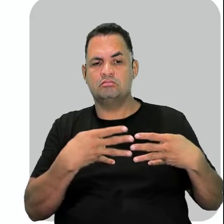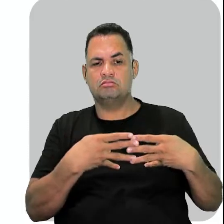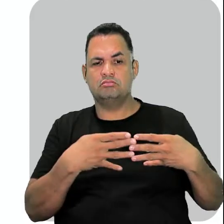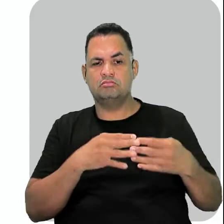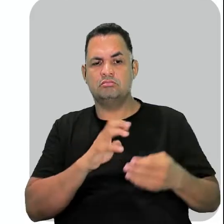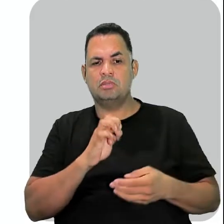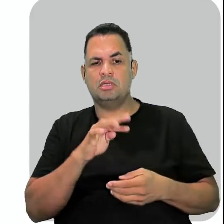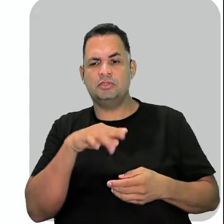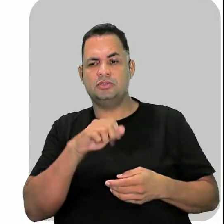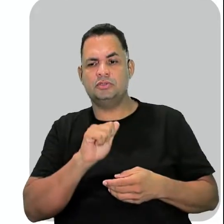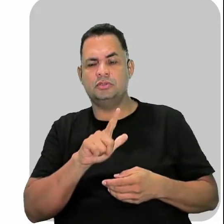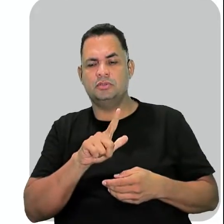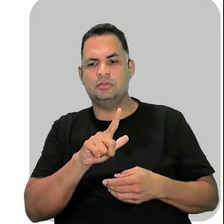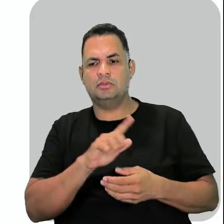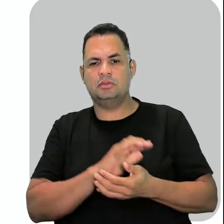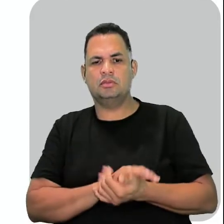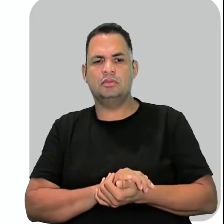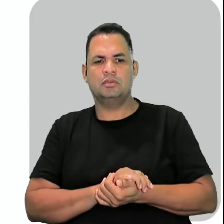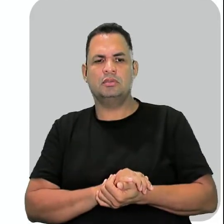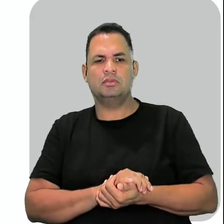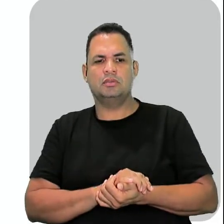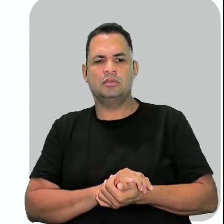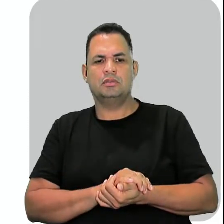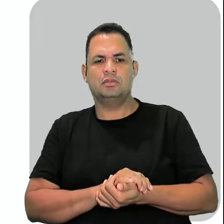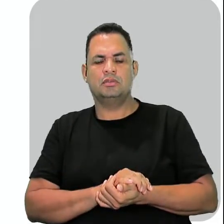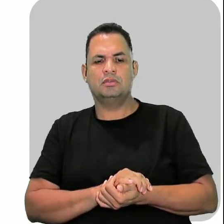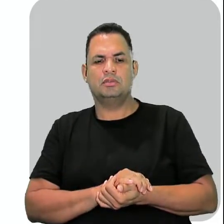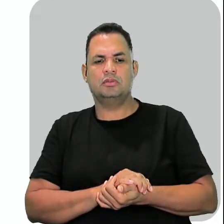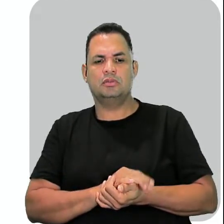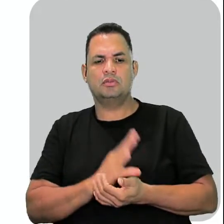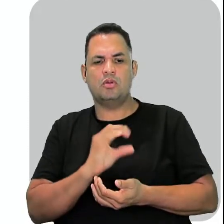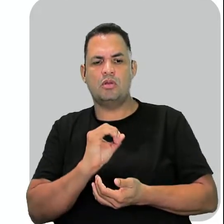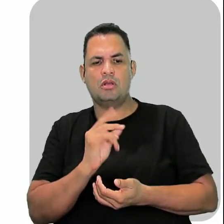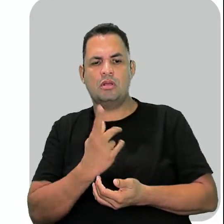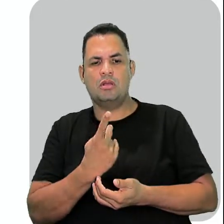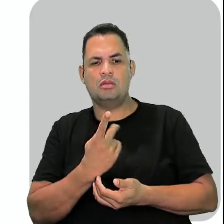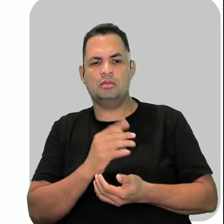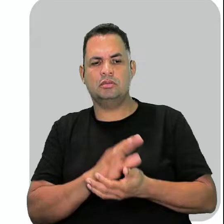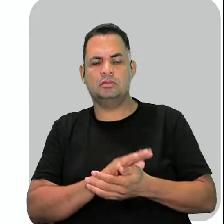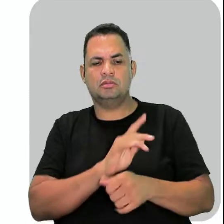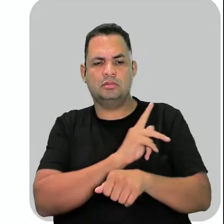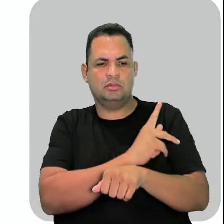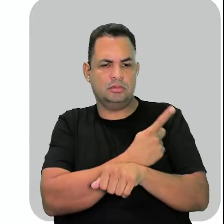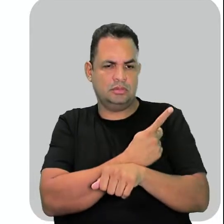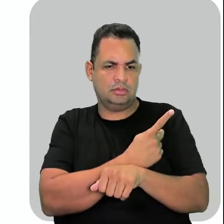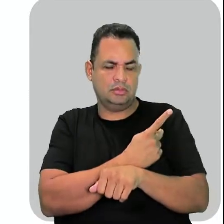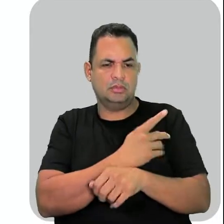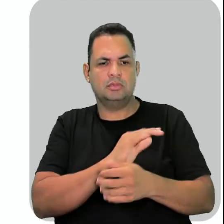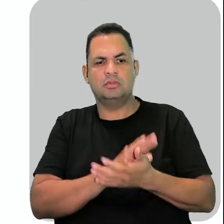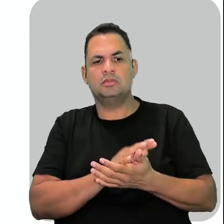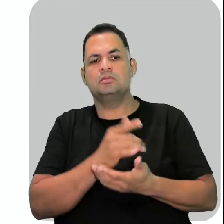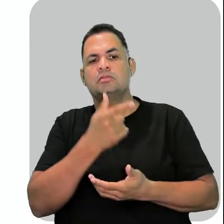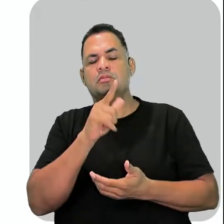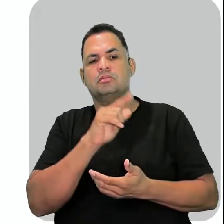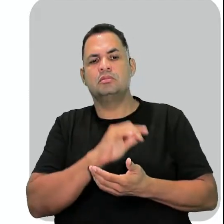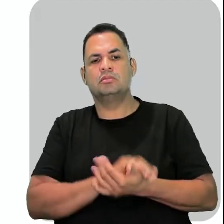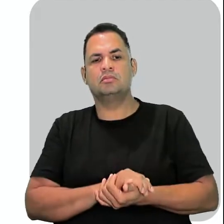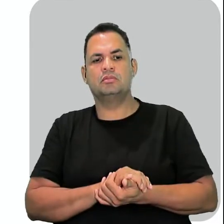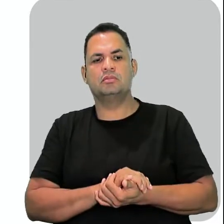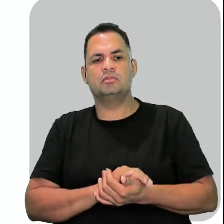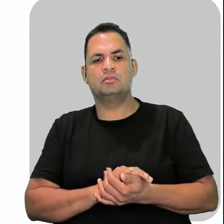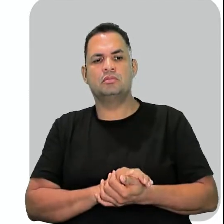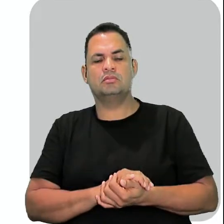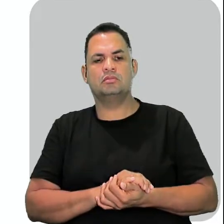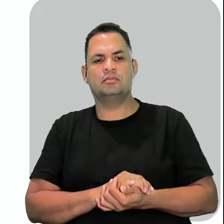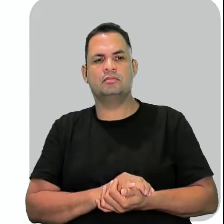Grupo etil, grupo carboxílico, hidrogênio e a outra ligação dele, ó,